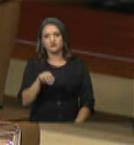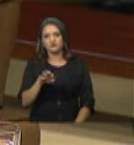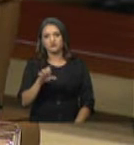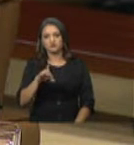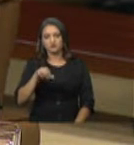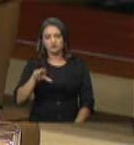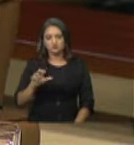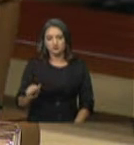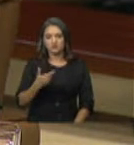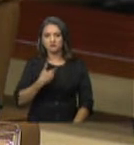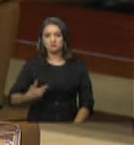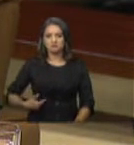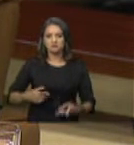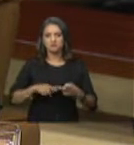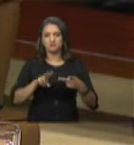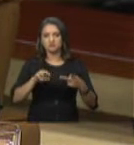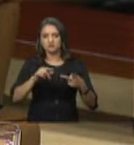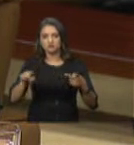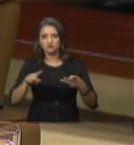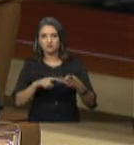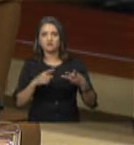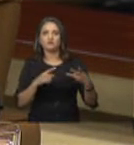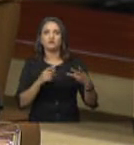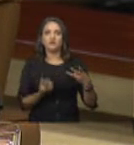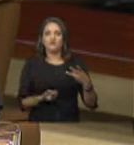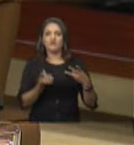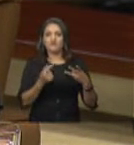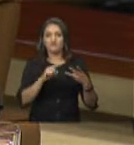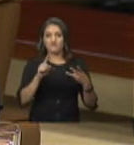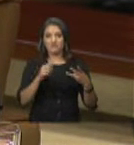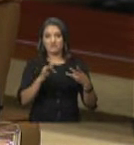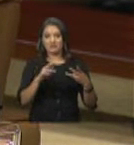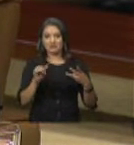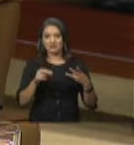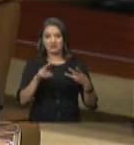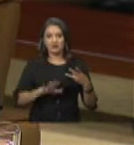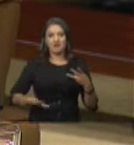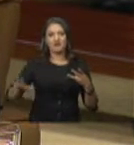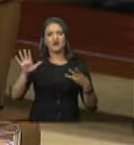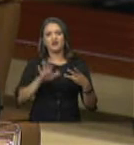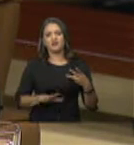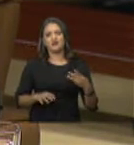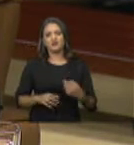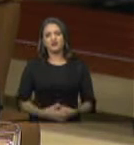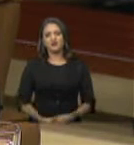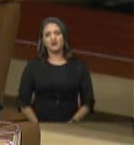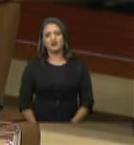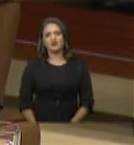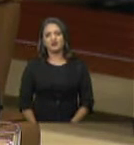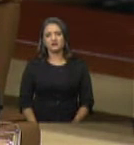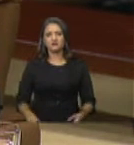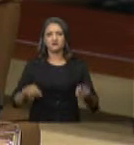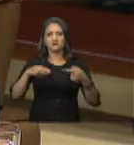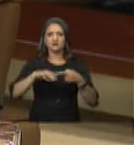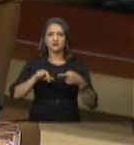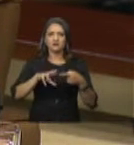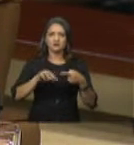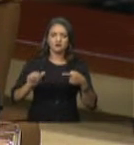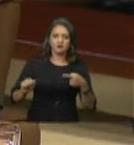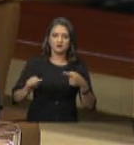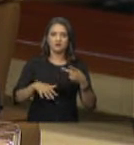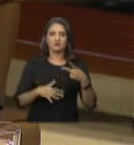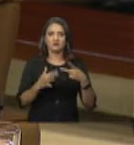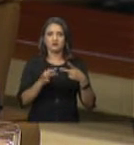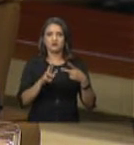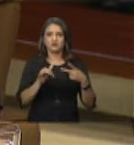da União da Fazenda Nacional doutores Maria Valquíria Rodrigues de Souza Francisco Targino